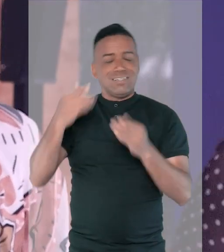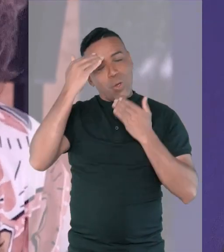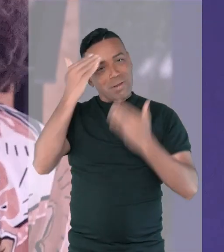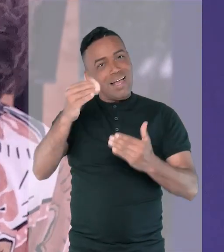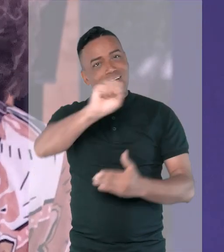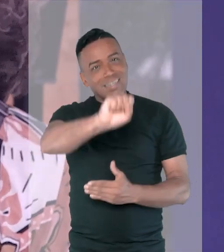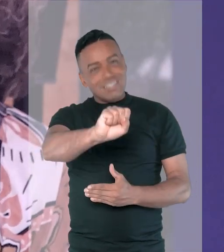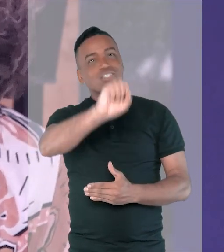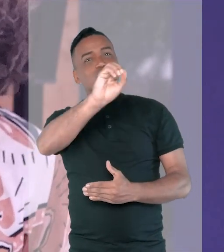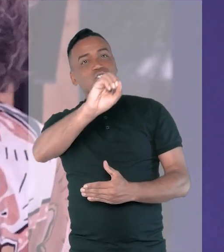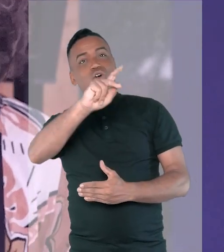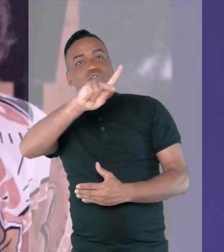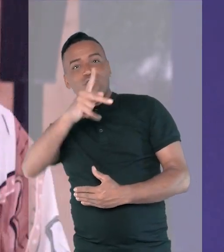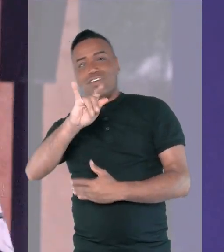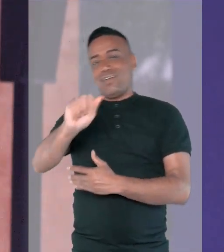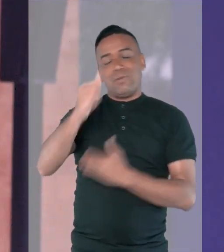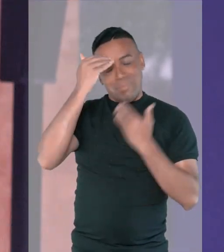aí. Muito obrigada, Sofia.